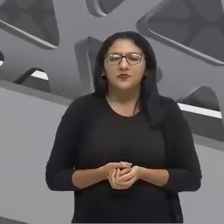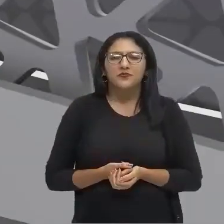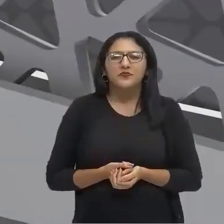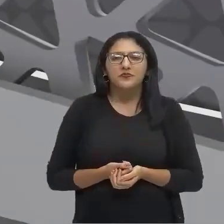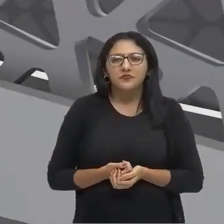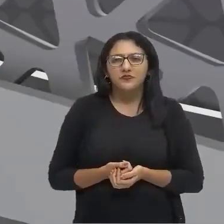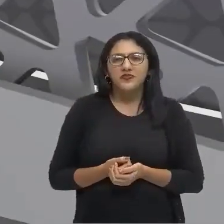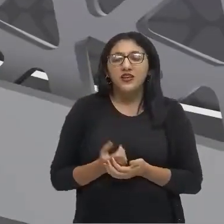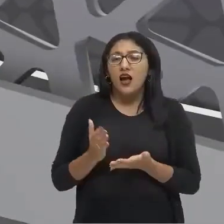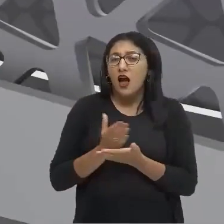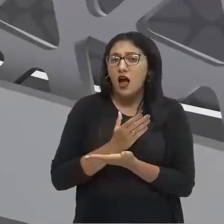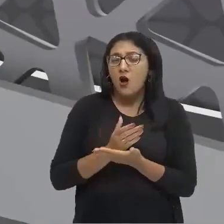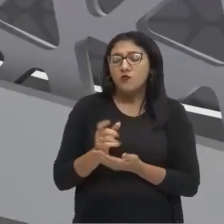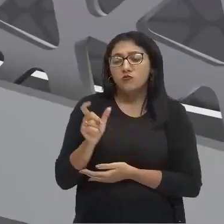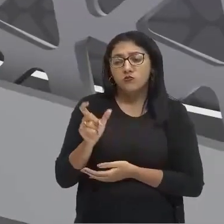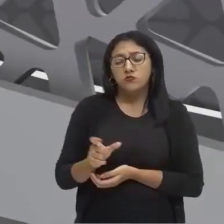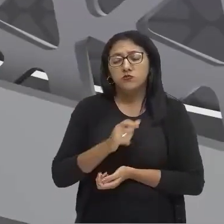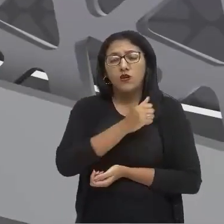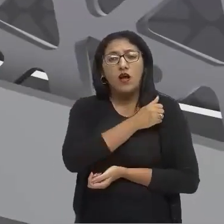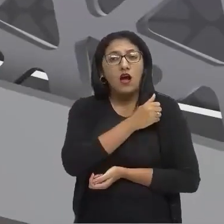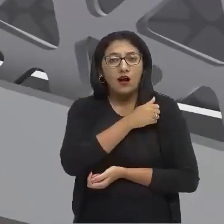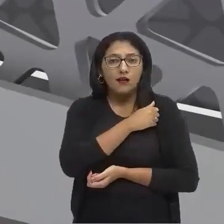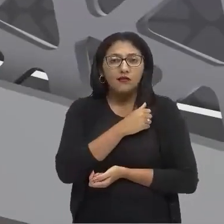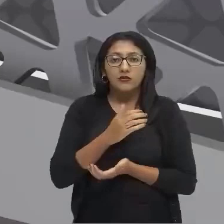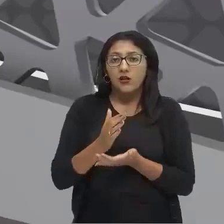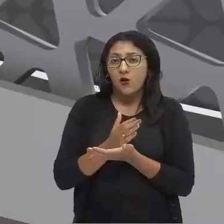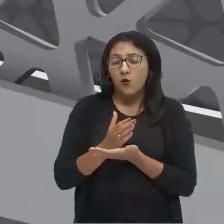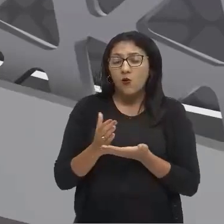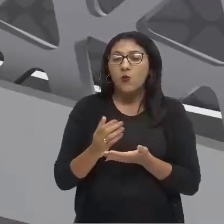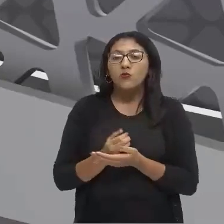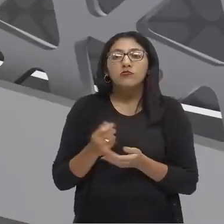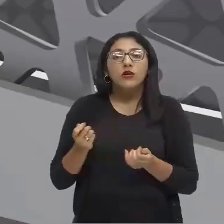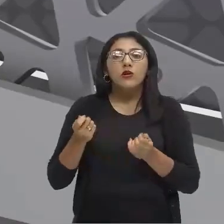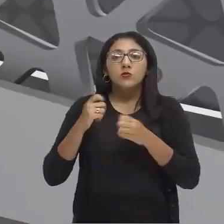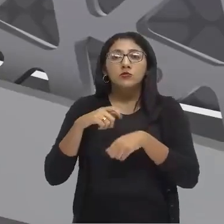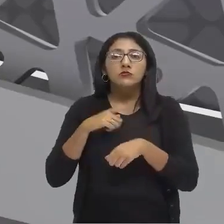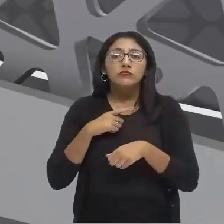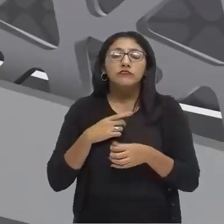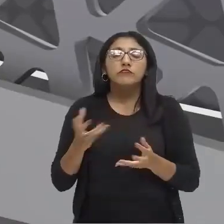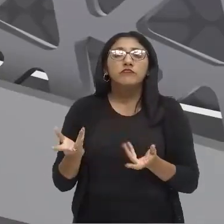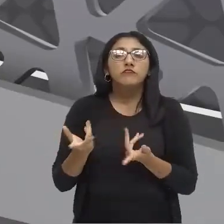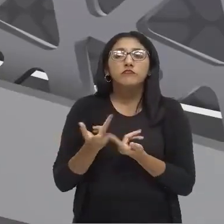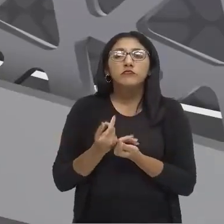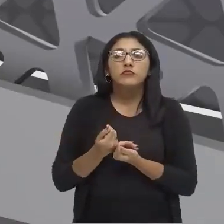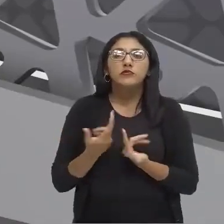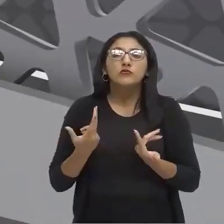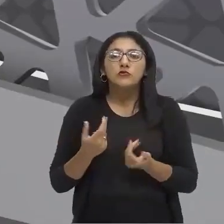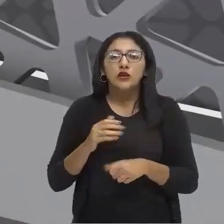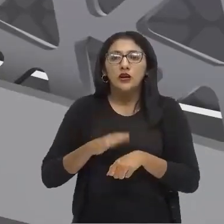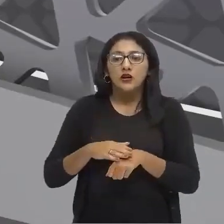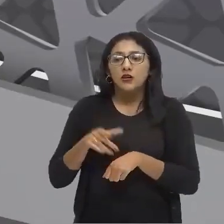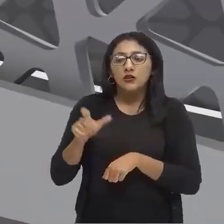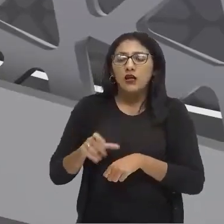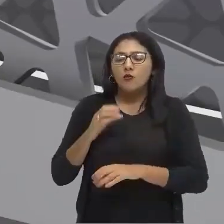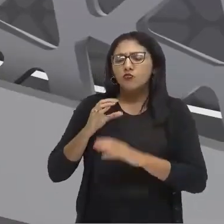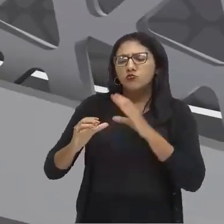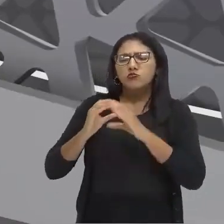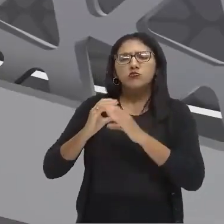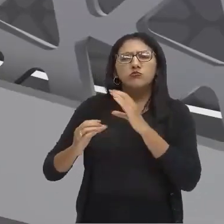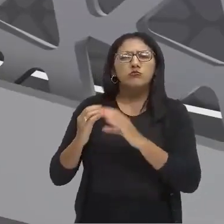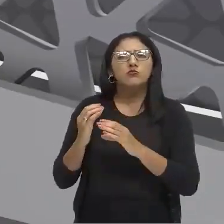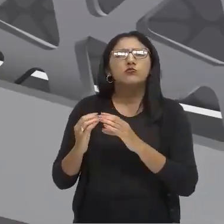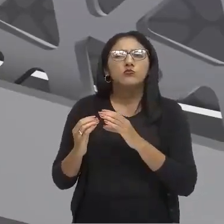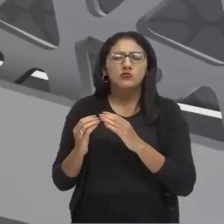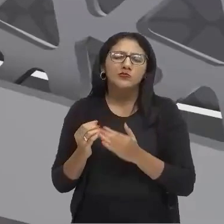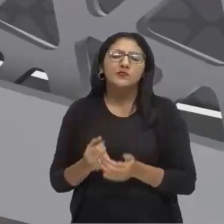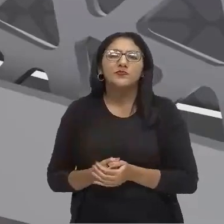certo? Alguns alunos têm, alguns estudantes, desculpe, têm a habilidade, o protagonismo de se comunicar. Mas